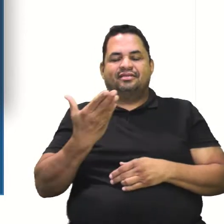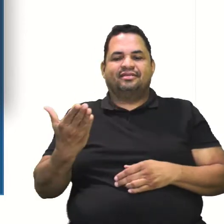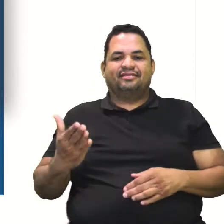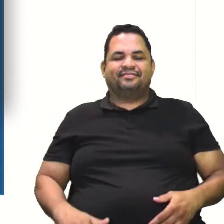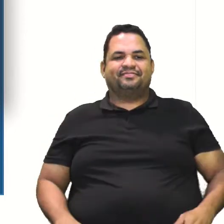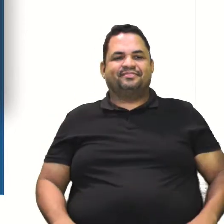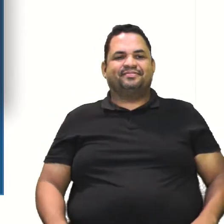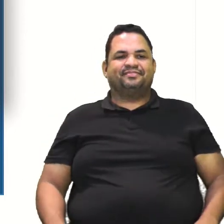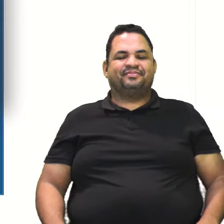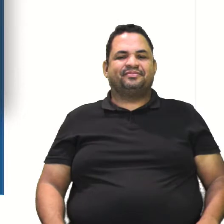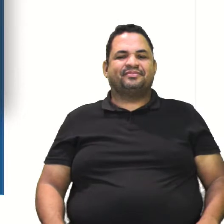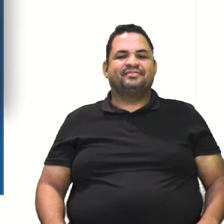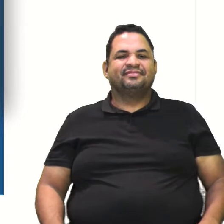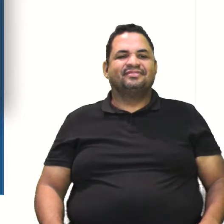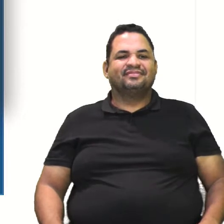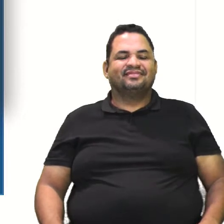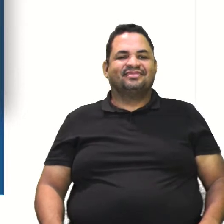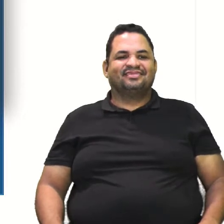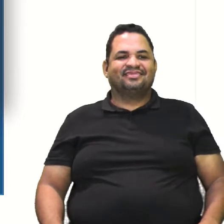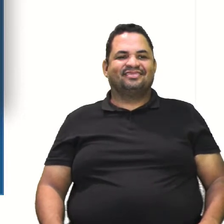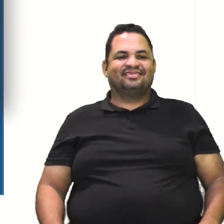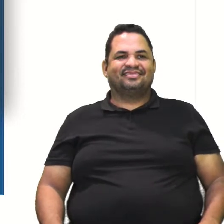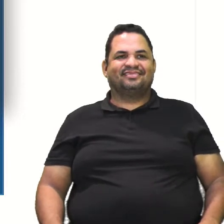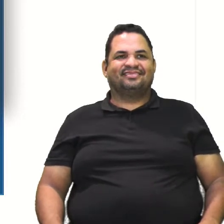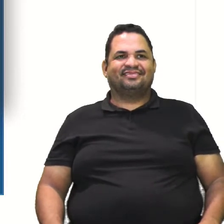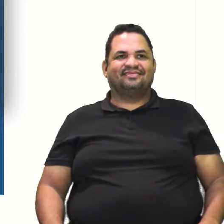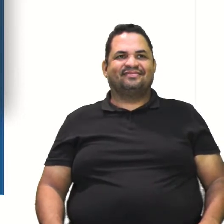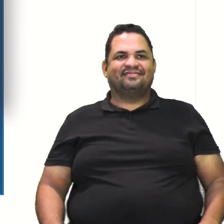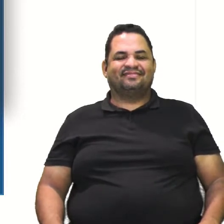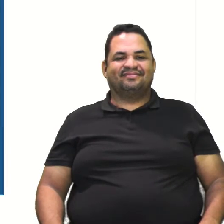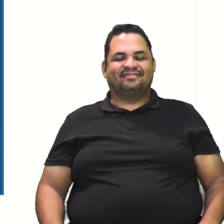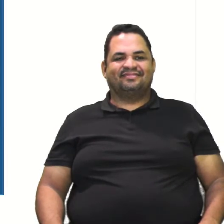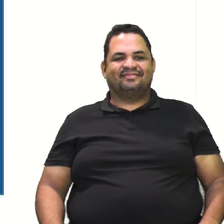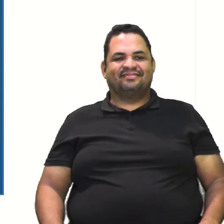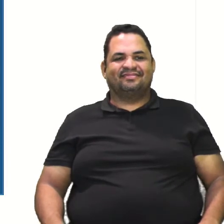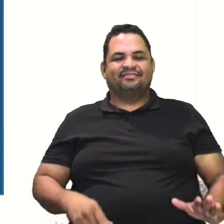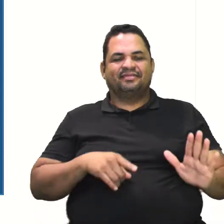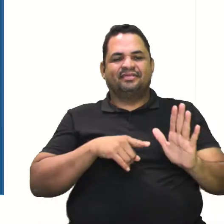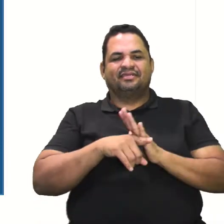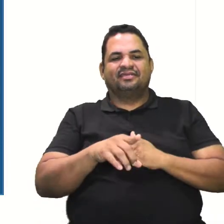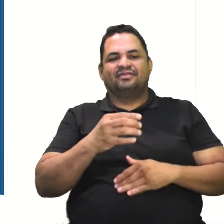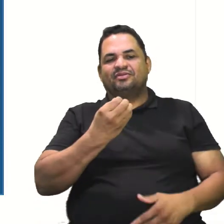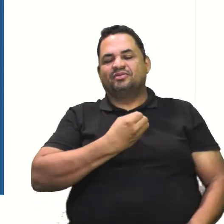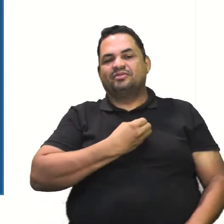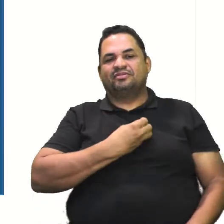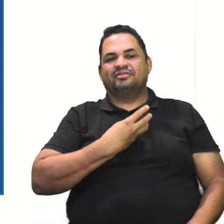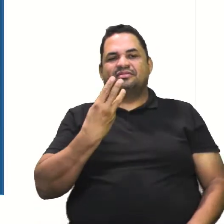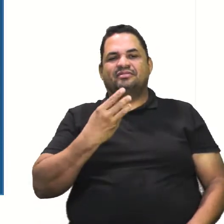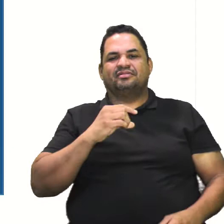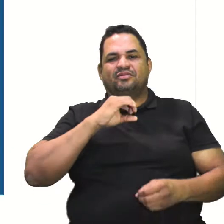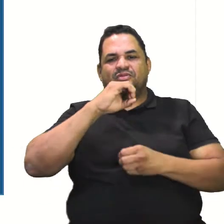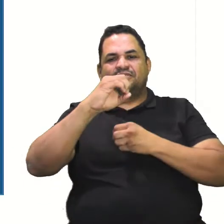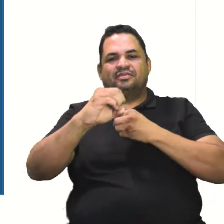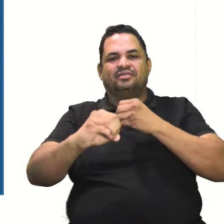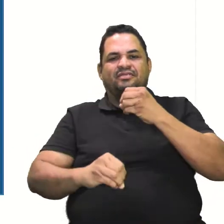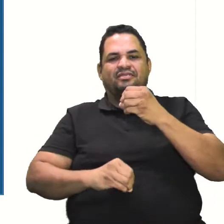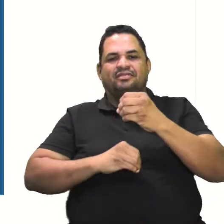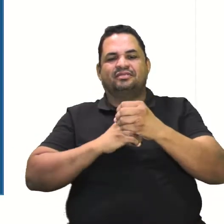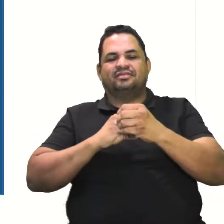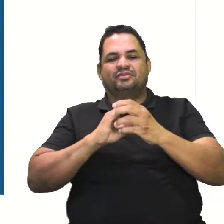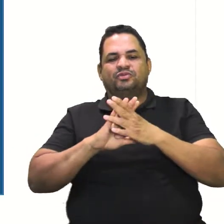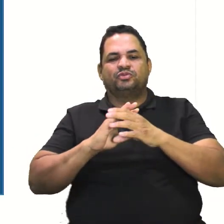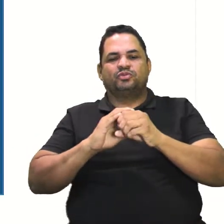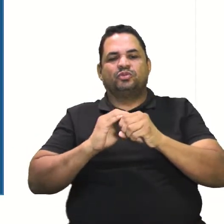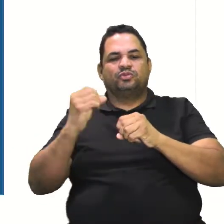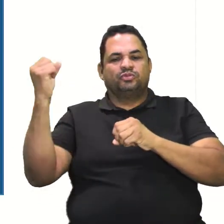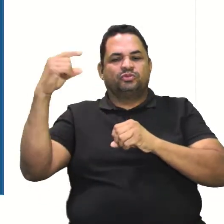tá ainda se arranjando ainda, se conectando. Pergunta de número 3, os planetas. Os planetas